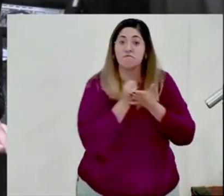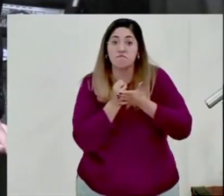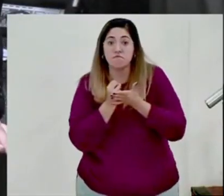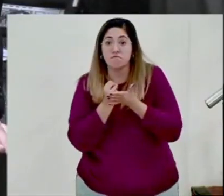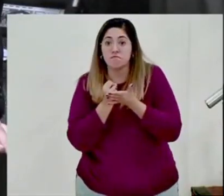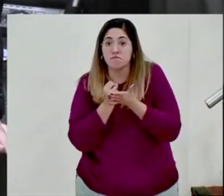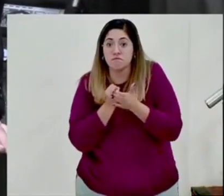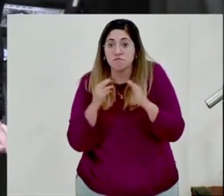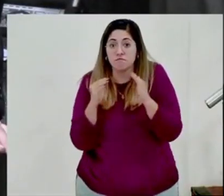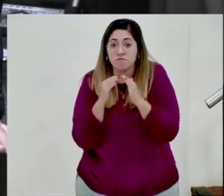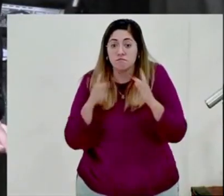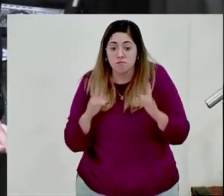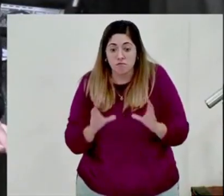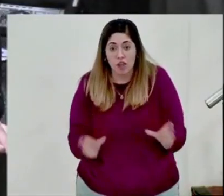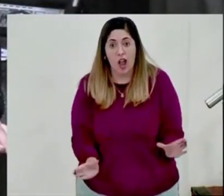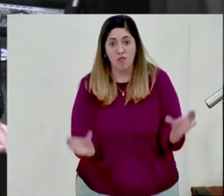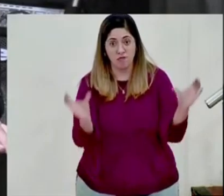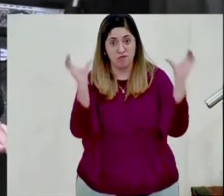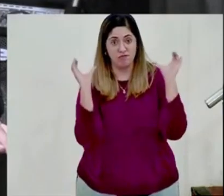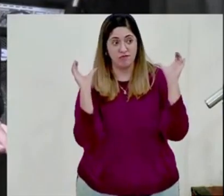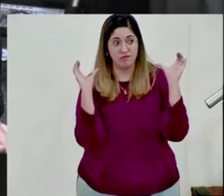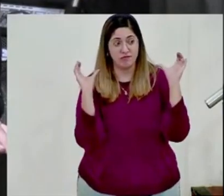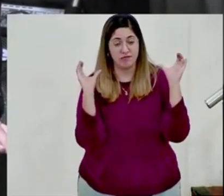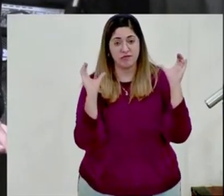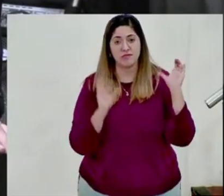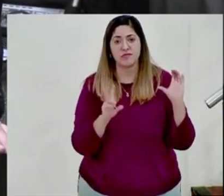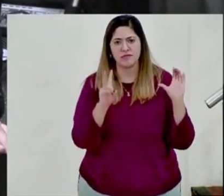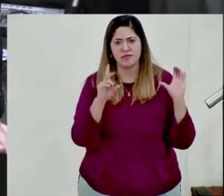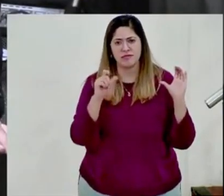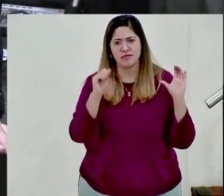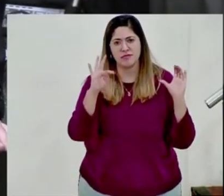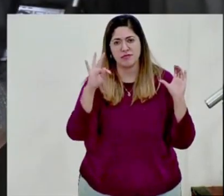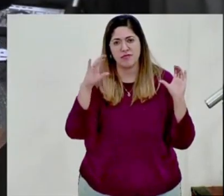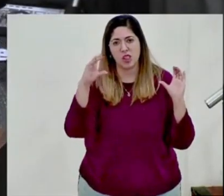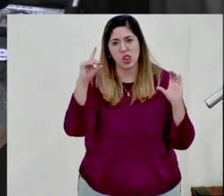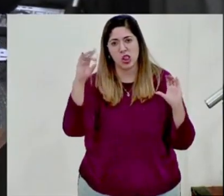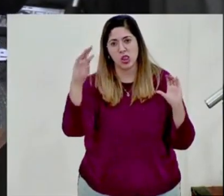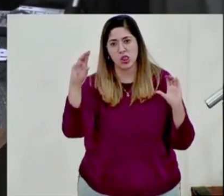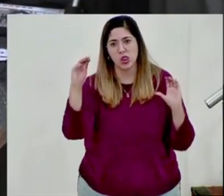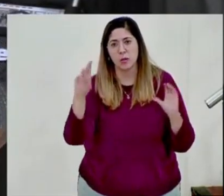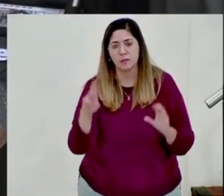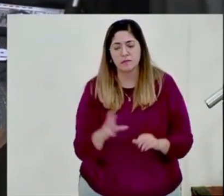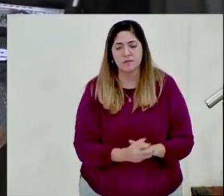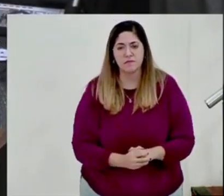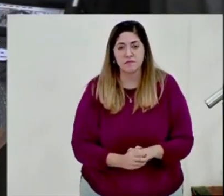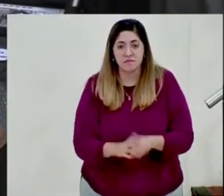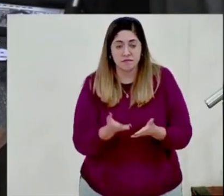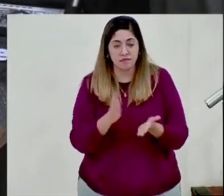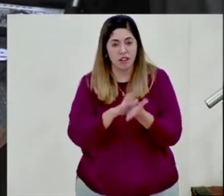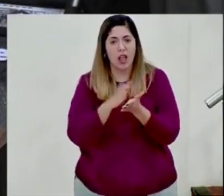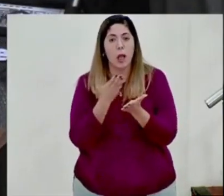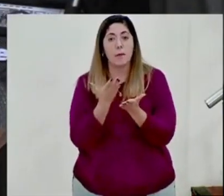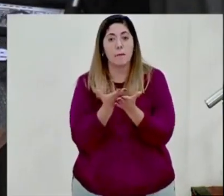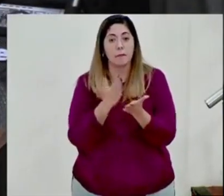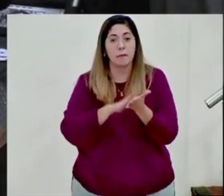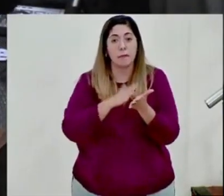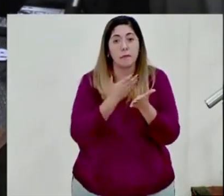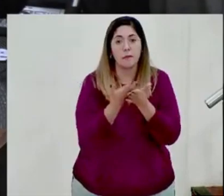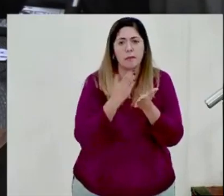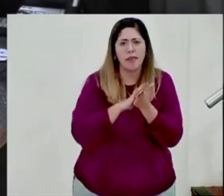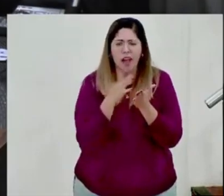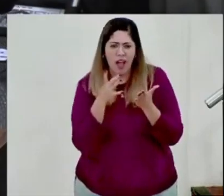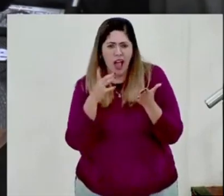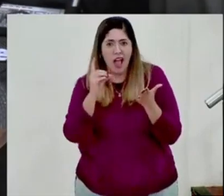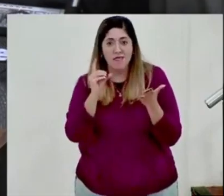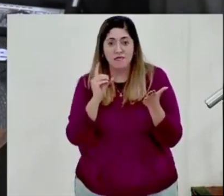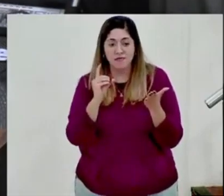amigo leva ele para esse castelo, o castelo de Wartburg. E lá nesse castelo ele começa a traduzir a Bíblia. E ele começa a